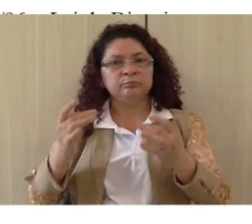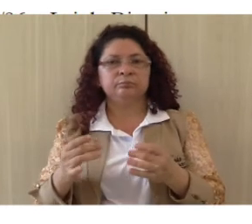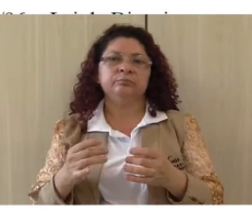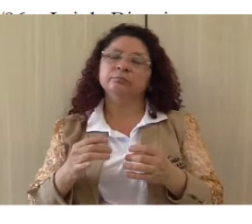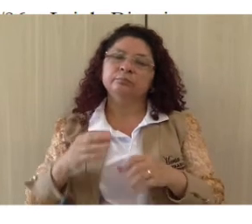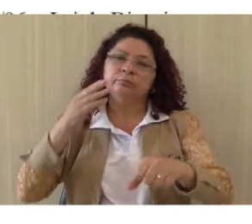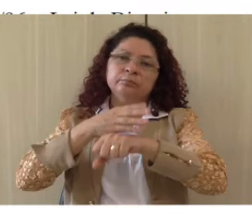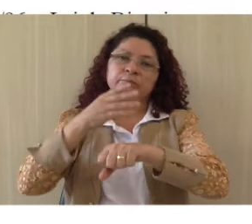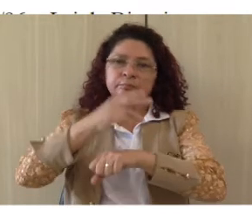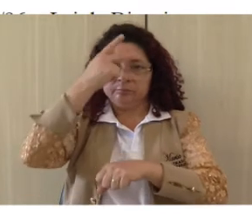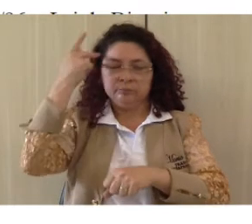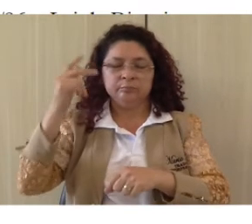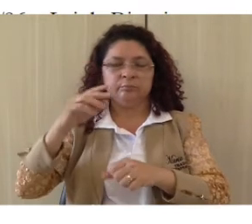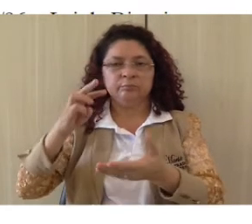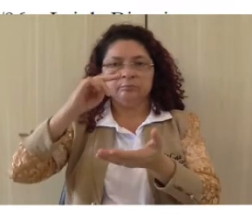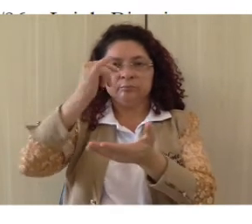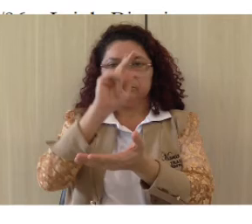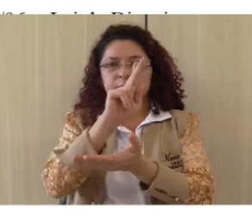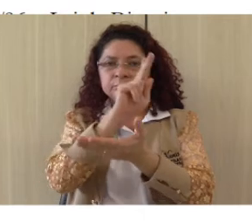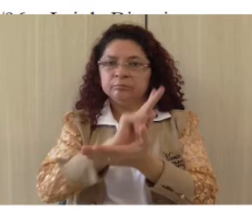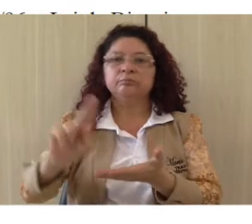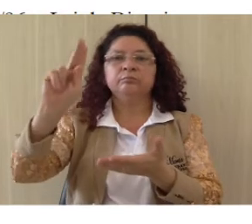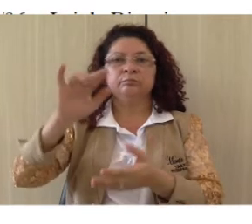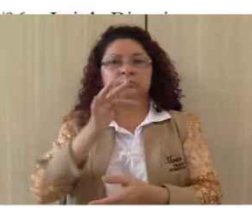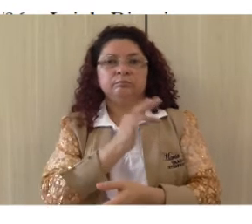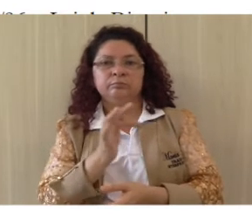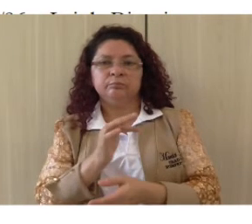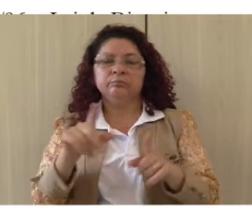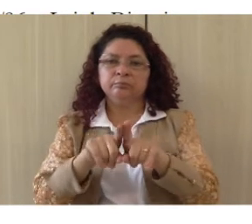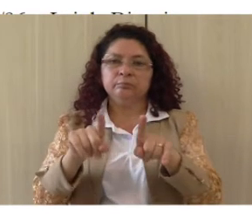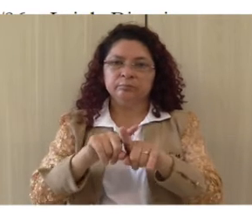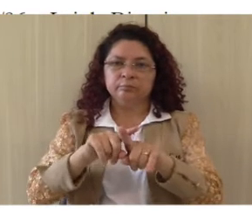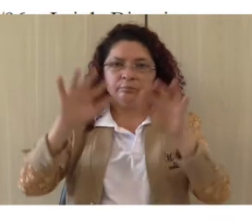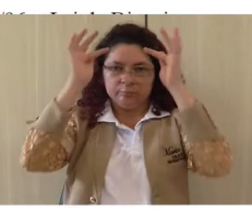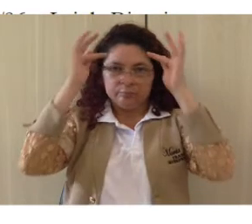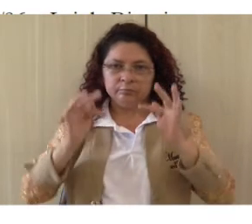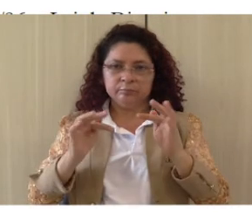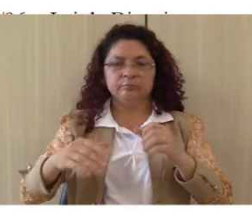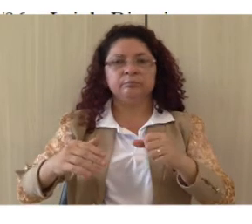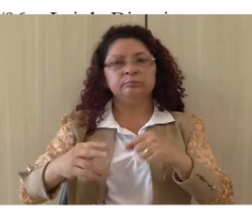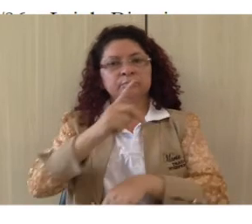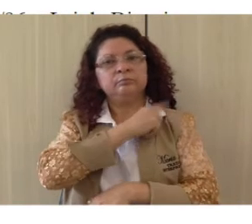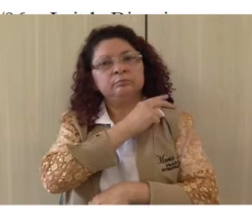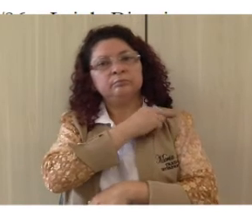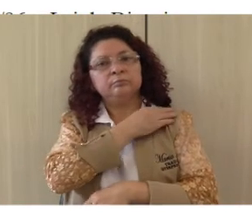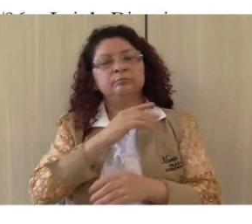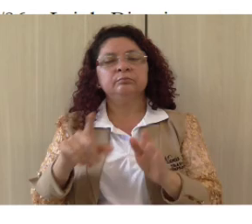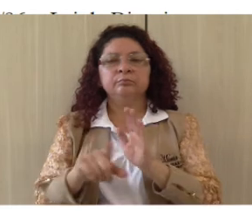nas universidades federais e nas instituições federais de ensino técnico de nível médio, e do Decreto